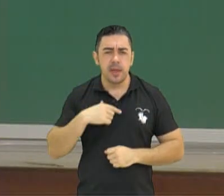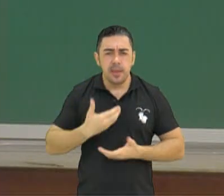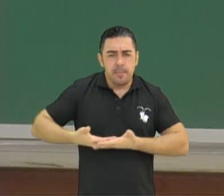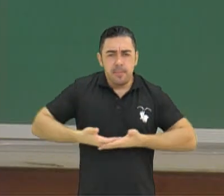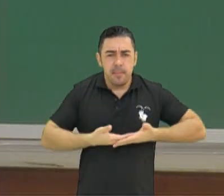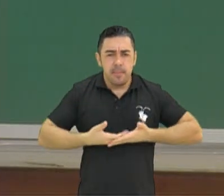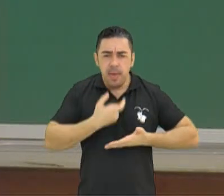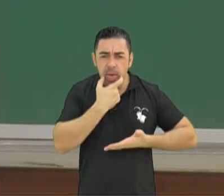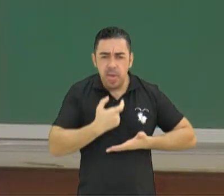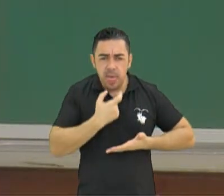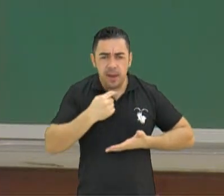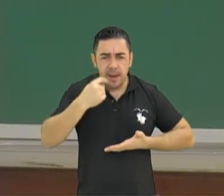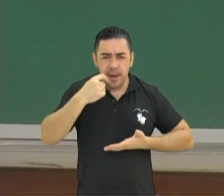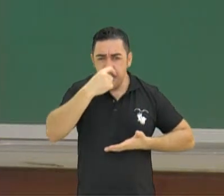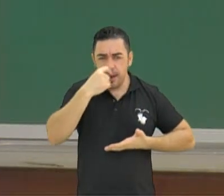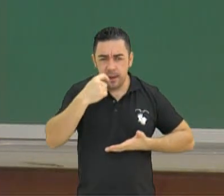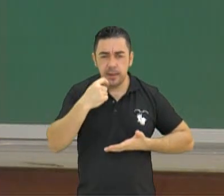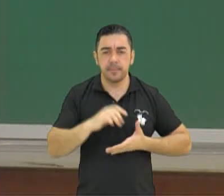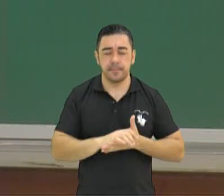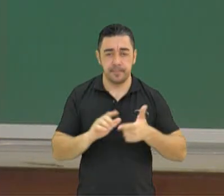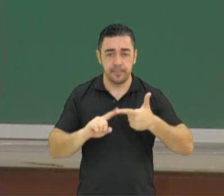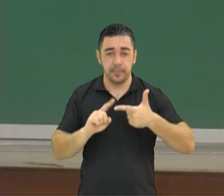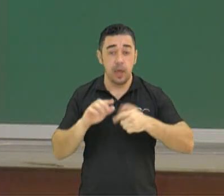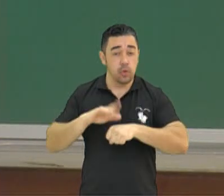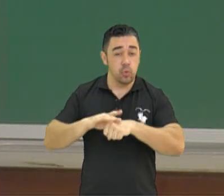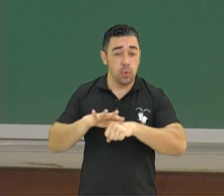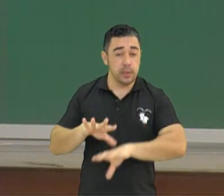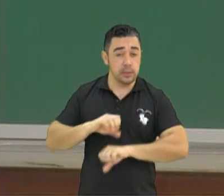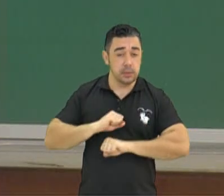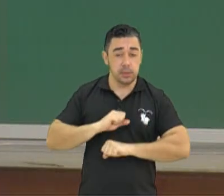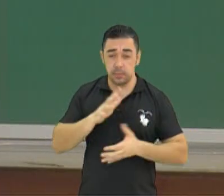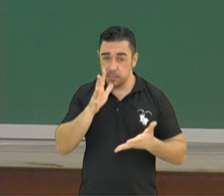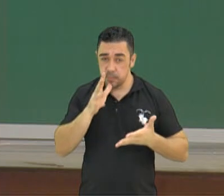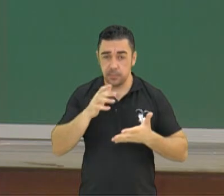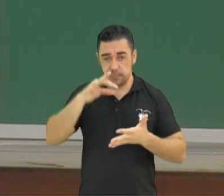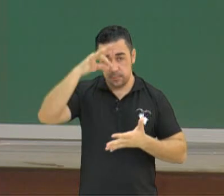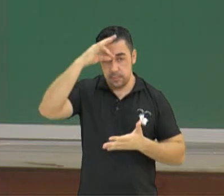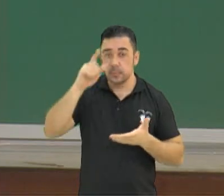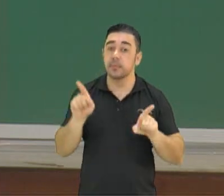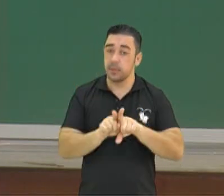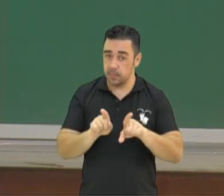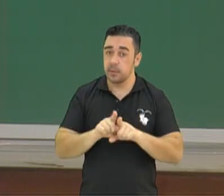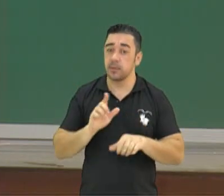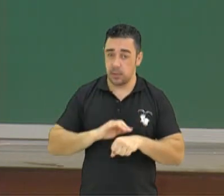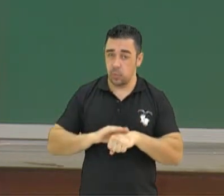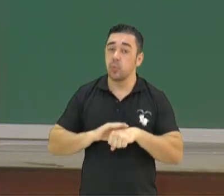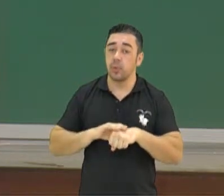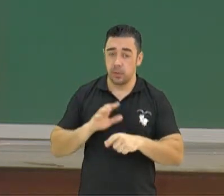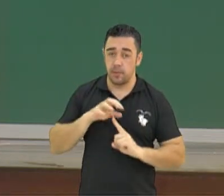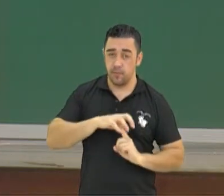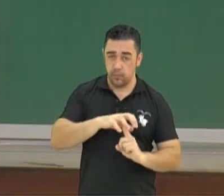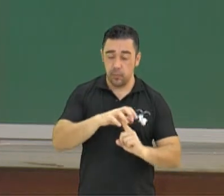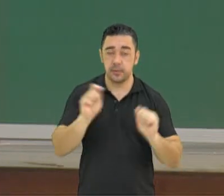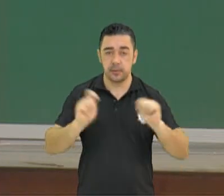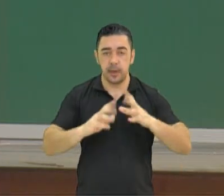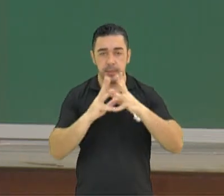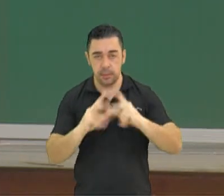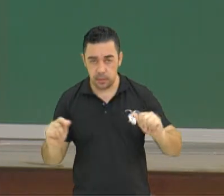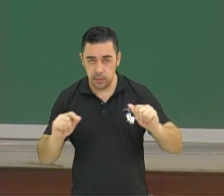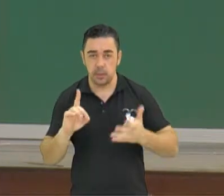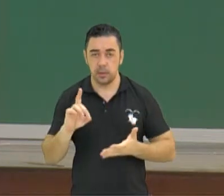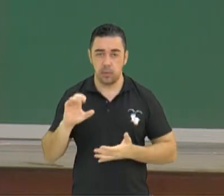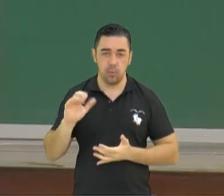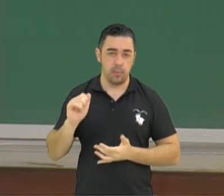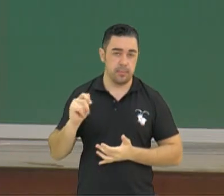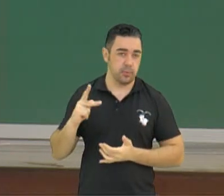fala, também é um tipo de fungo. Candidíase, né? Então tem várias doenças causadas por fungos também. São decompositores, importantíssimos